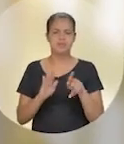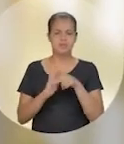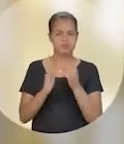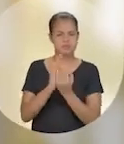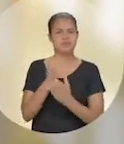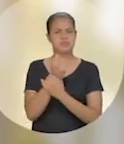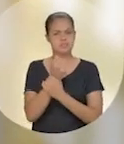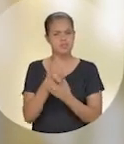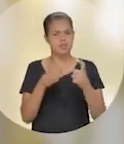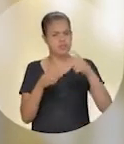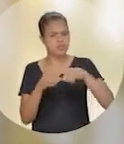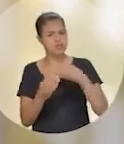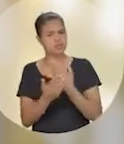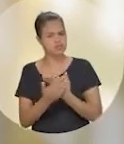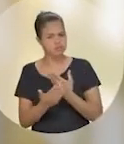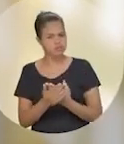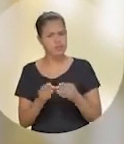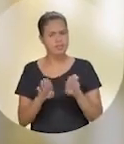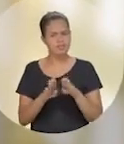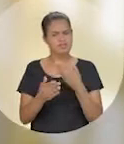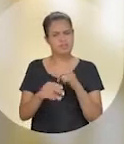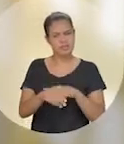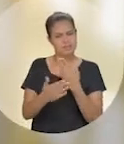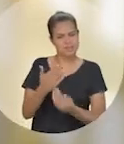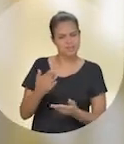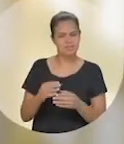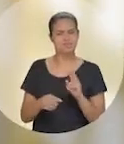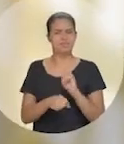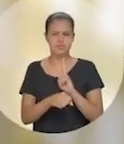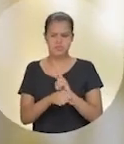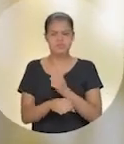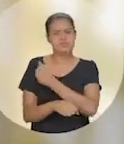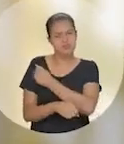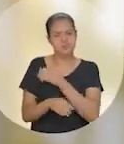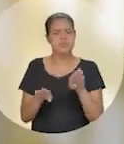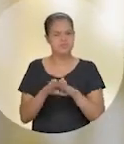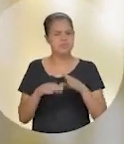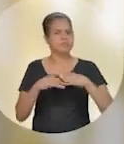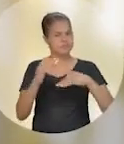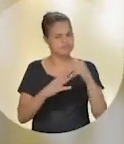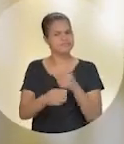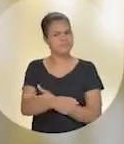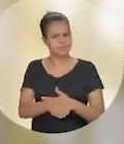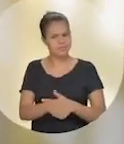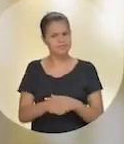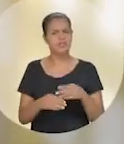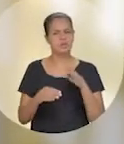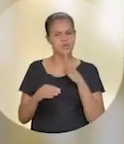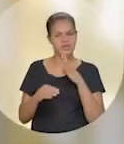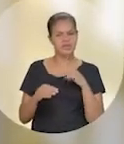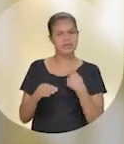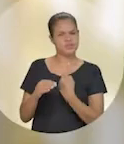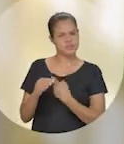de segurança para a retomada das aulas e a recuperação do tempo perdido, protegendo os nossos alunos e os profissionais de educação. Conheça